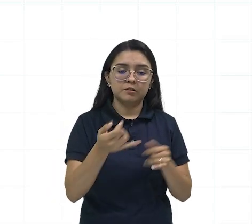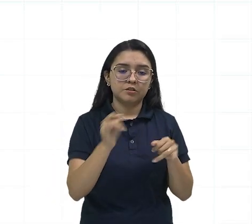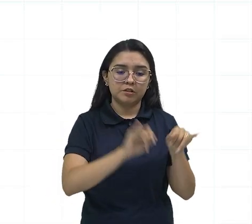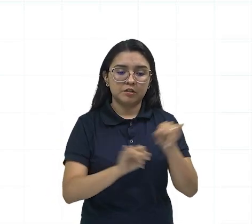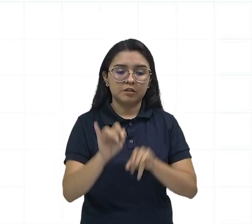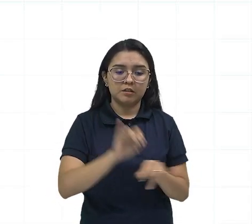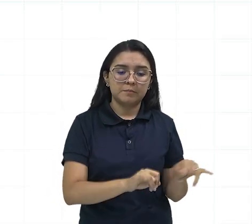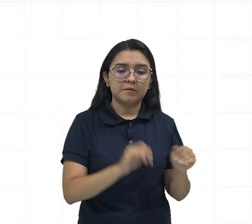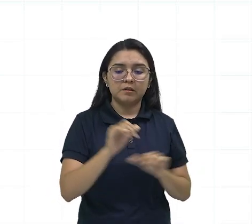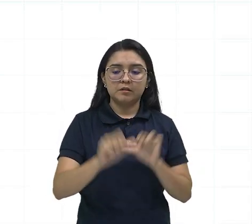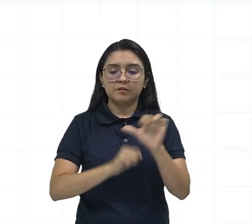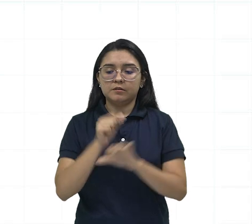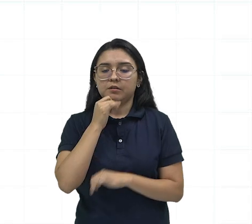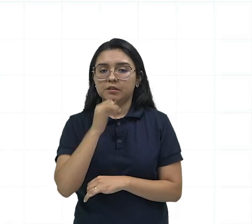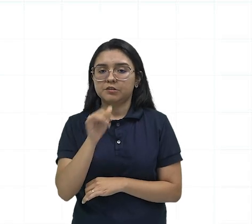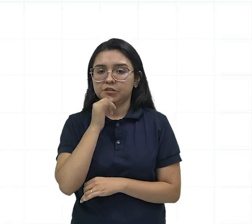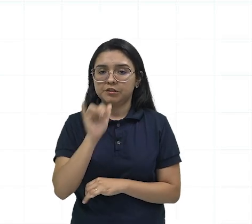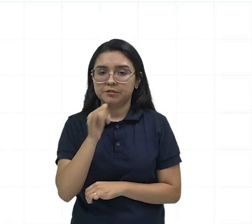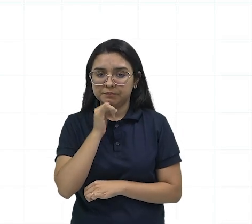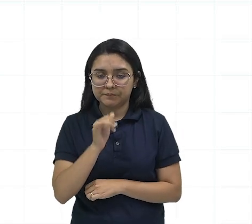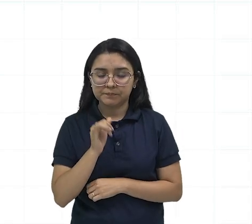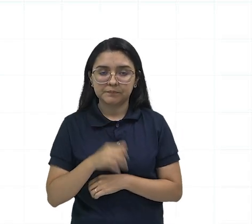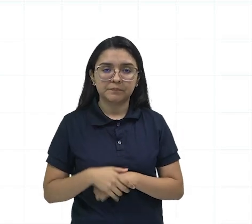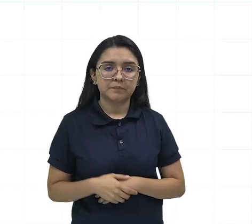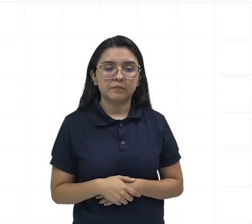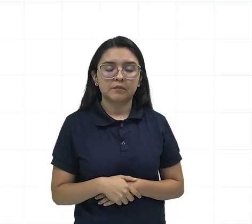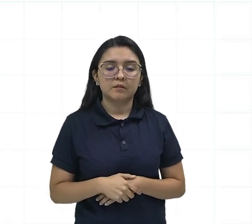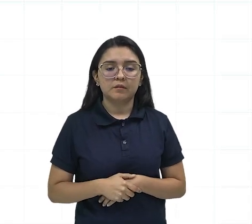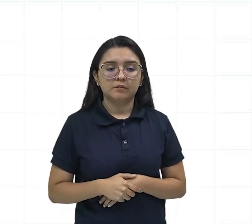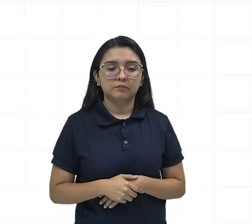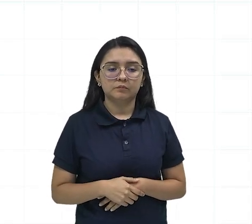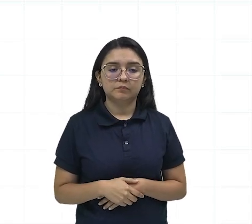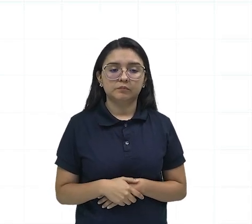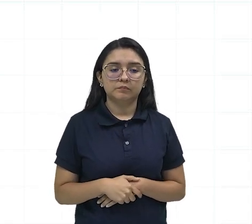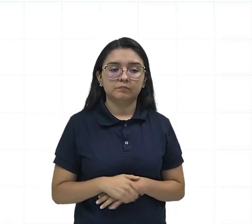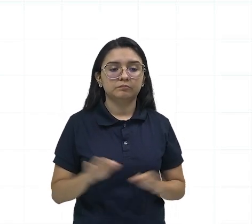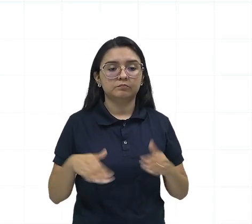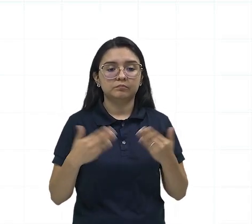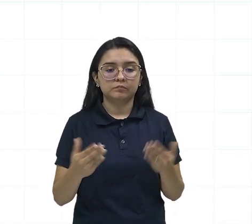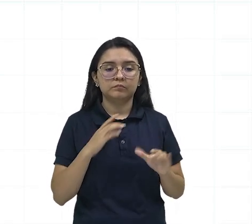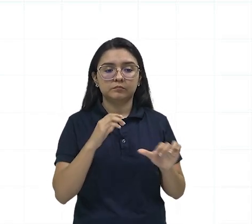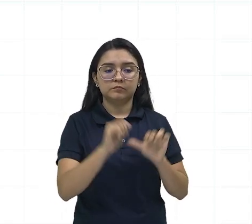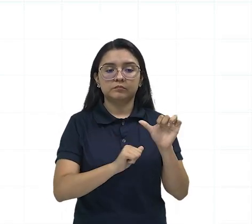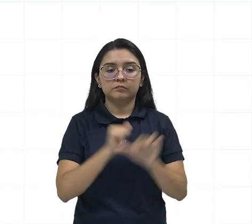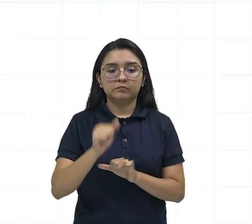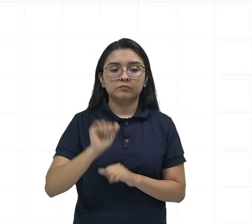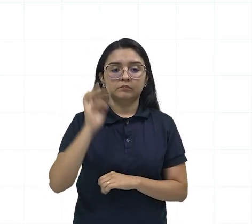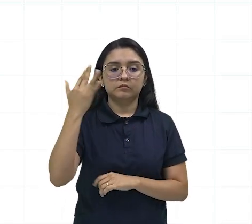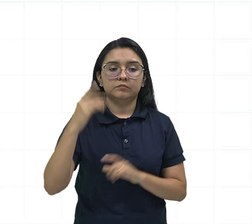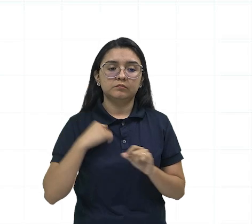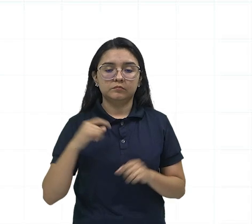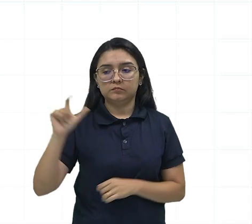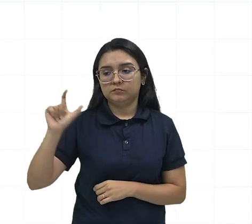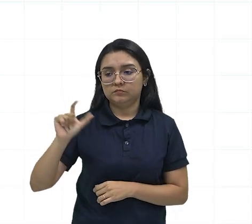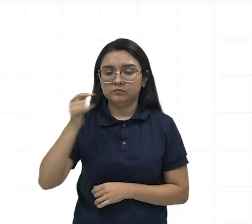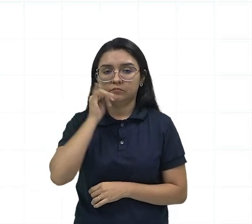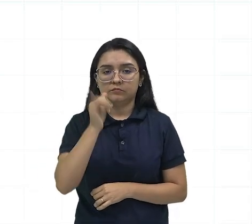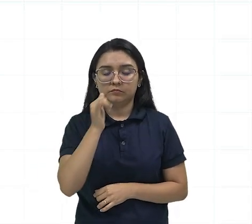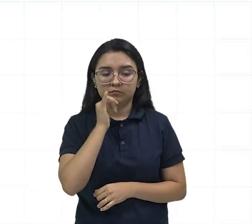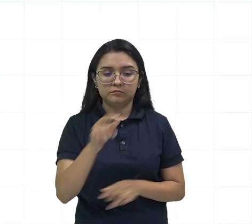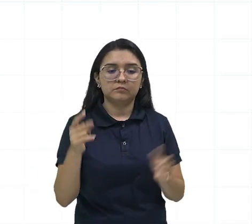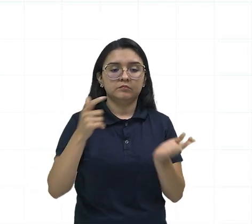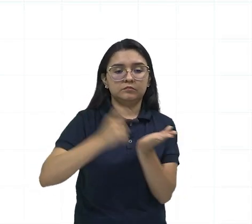em energia elétrica. Assim, a transformação acontece em pilhas